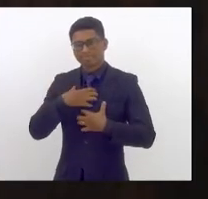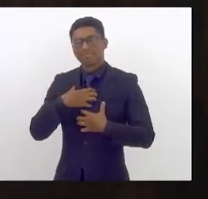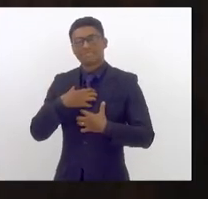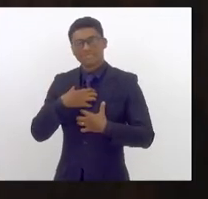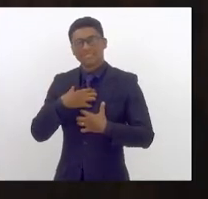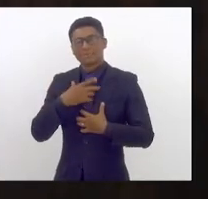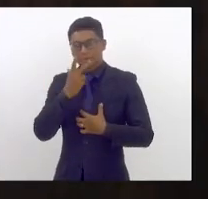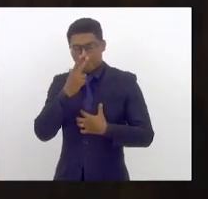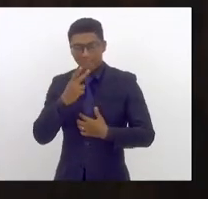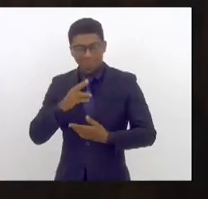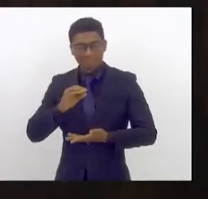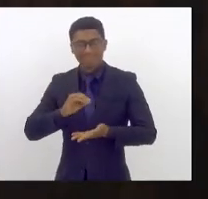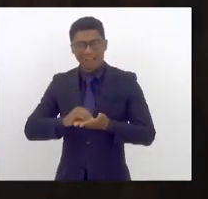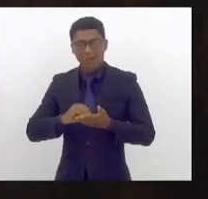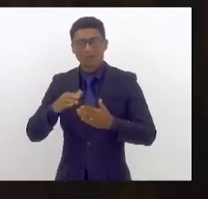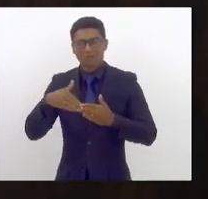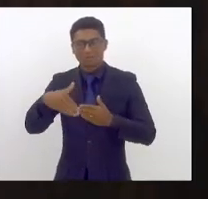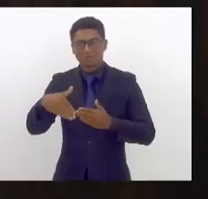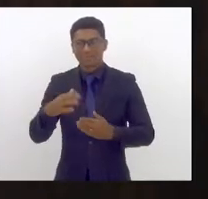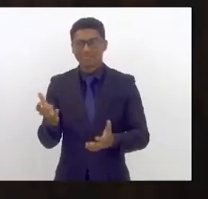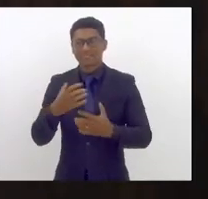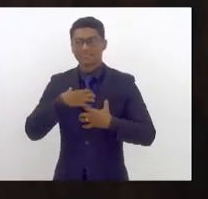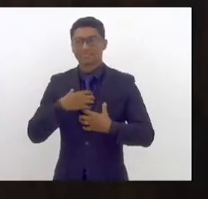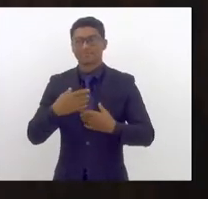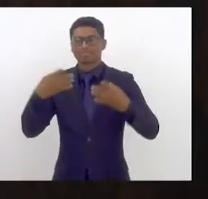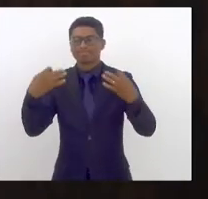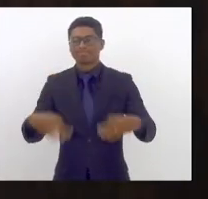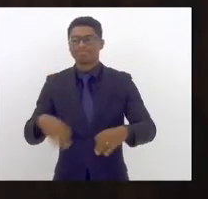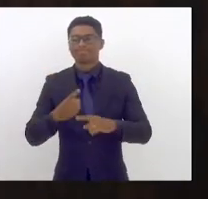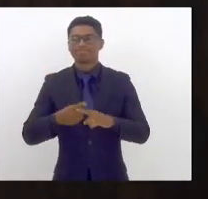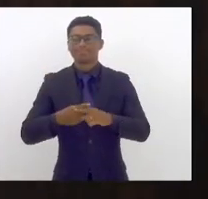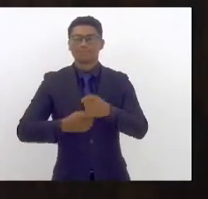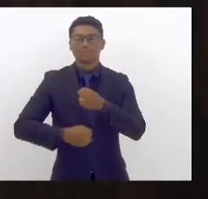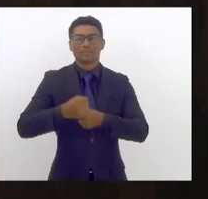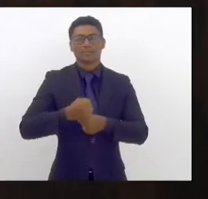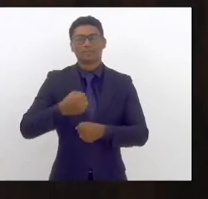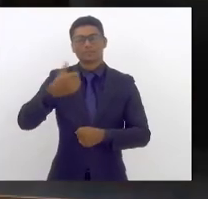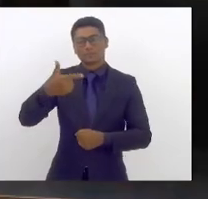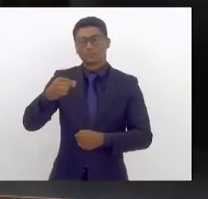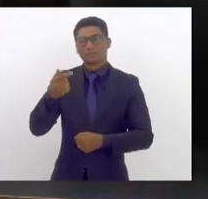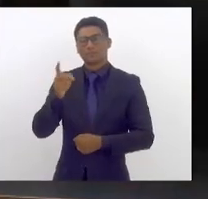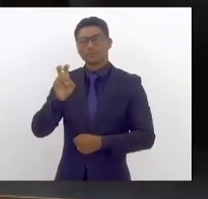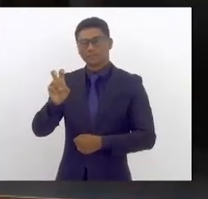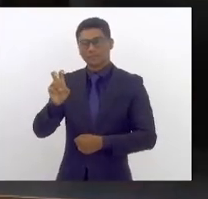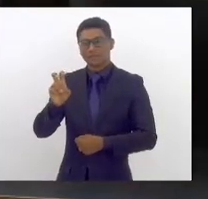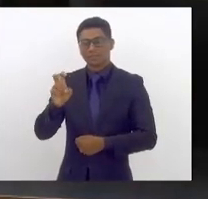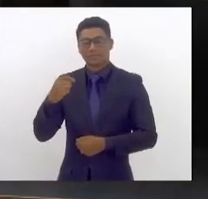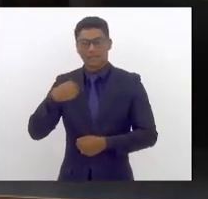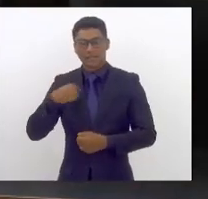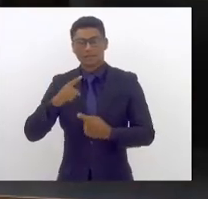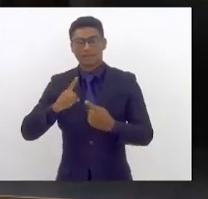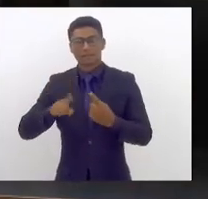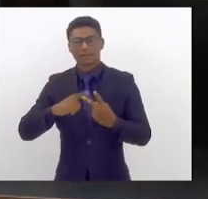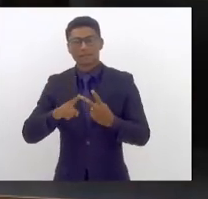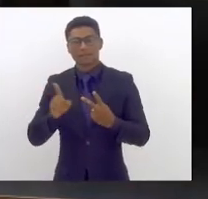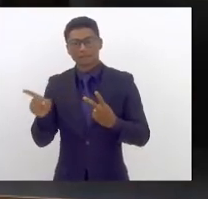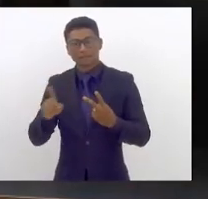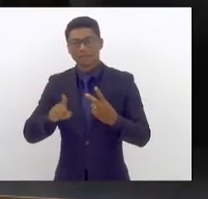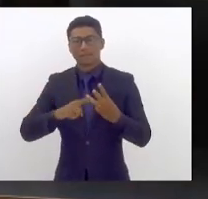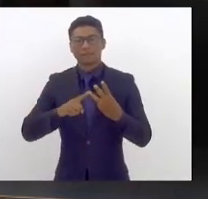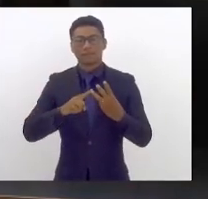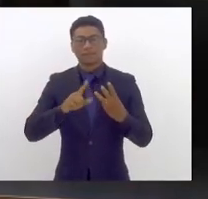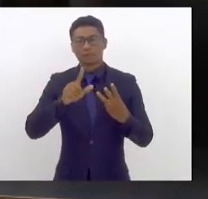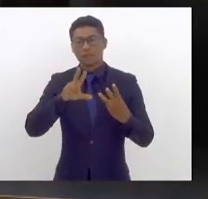momentos eu digo assim porque nós chegamos ali em 2015 é mais acirradamente era eu você e a Lucinha